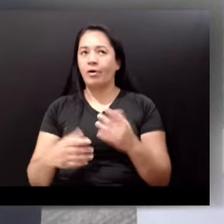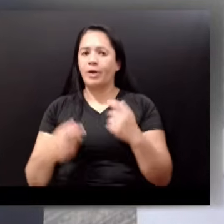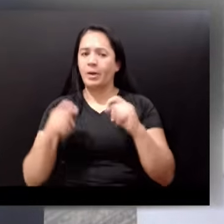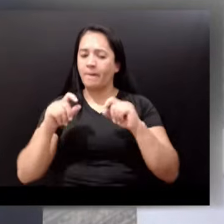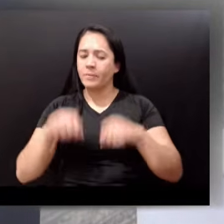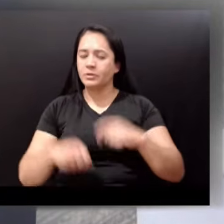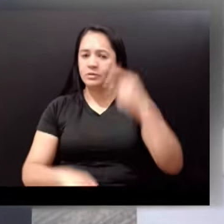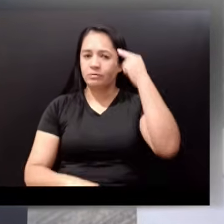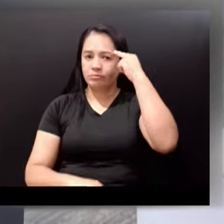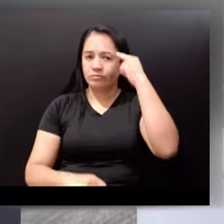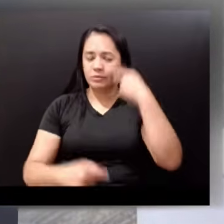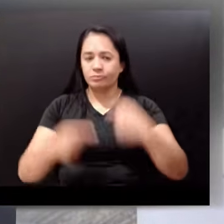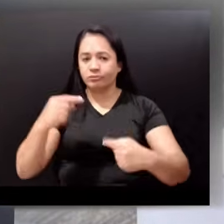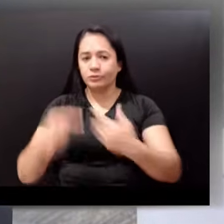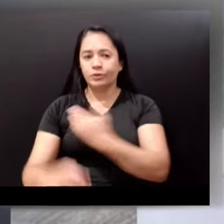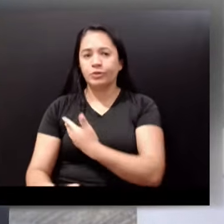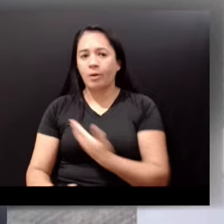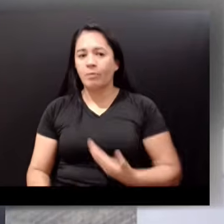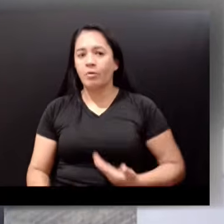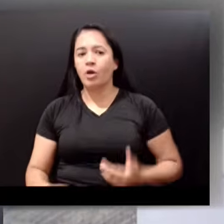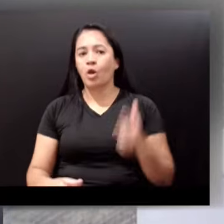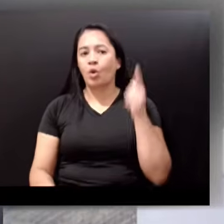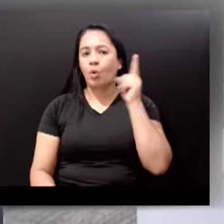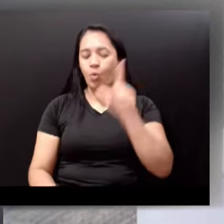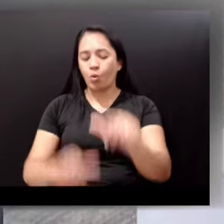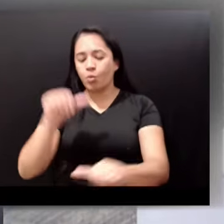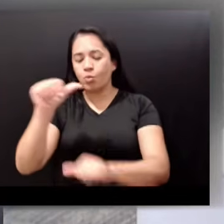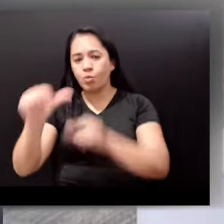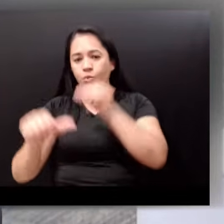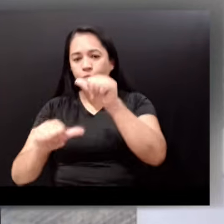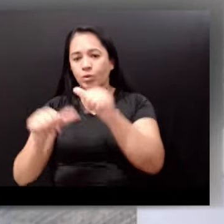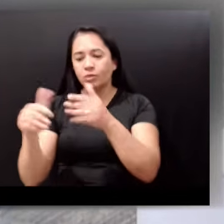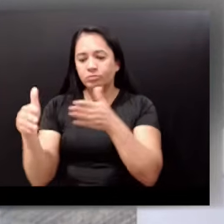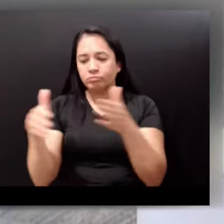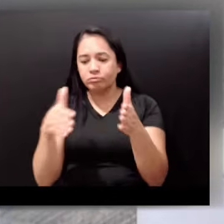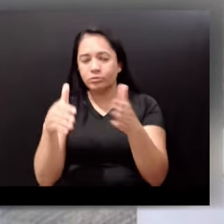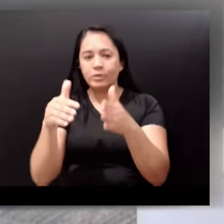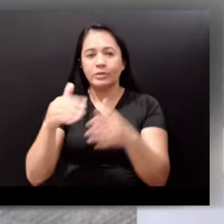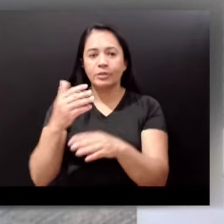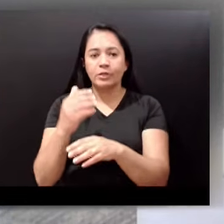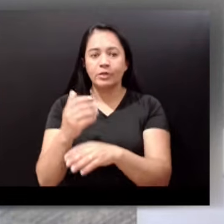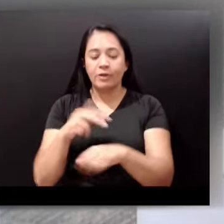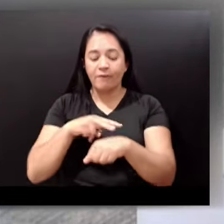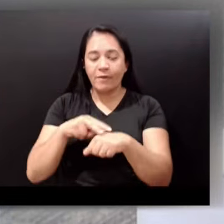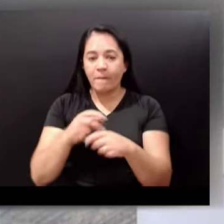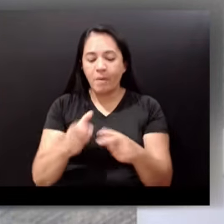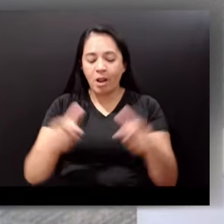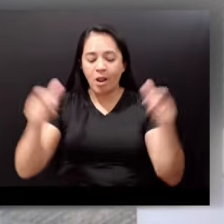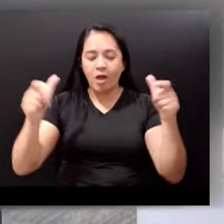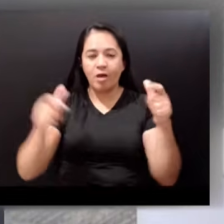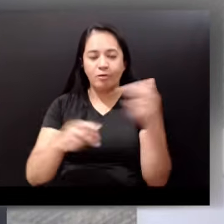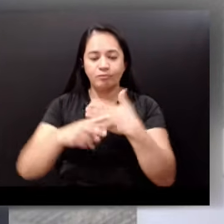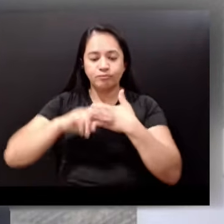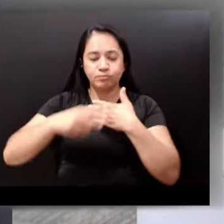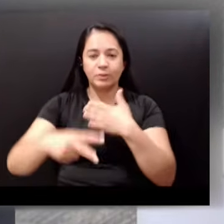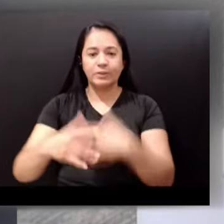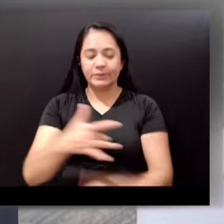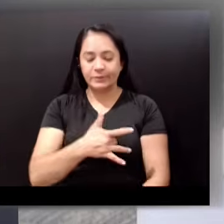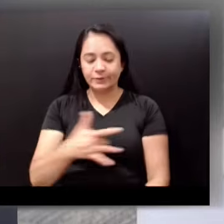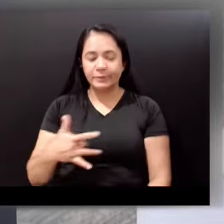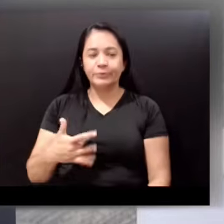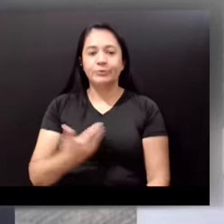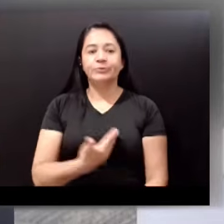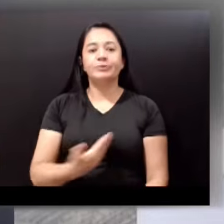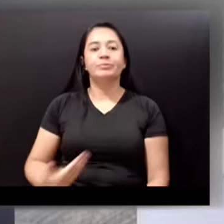possam realmente tornar os corredores verdes maiores e impactar na saúde pública da população. Não tem outra